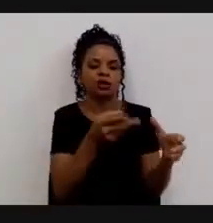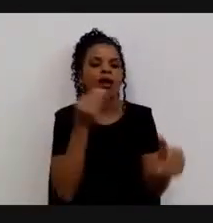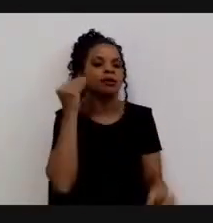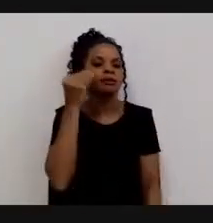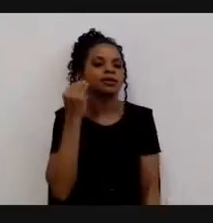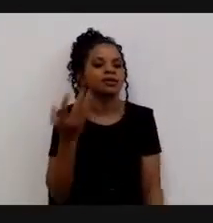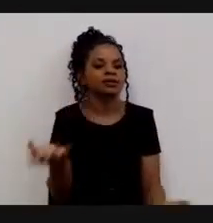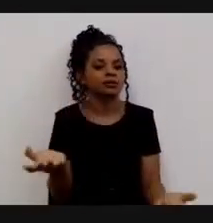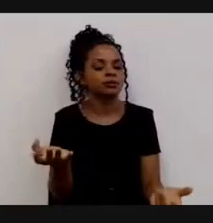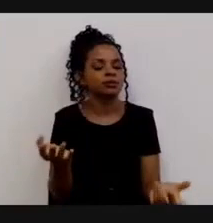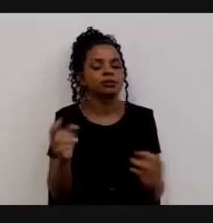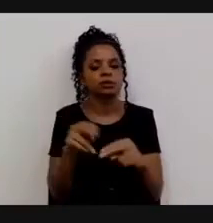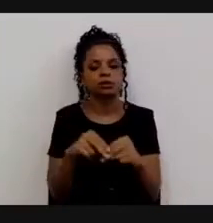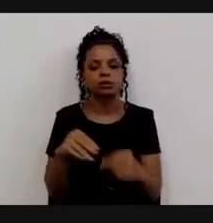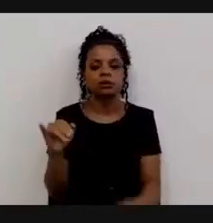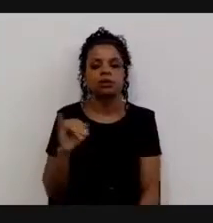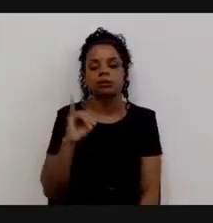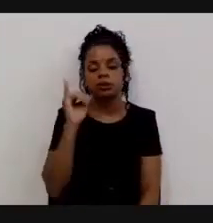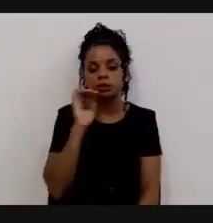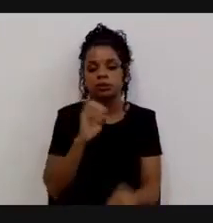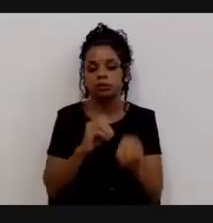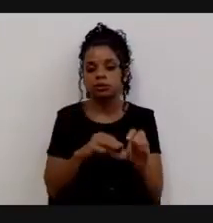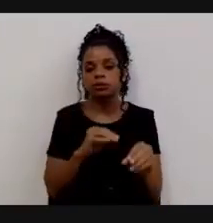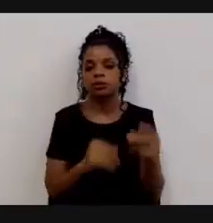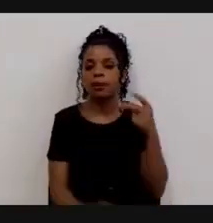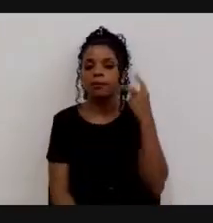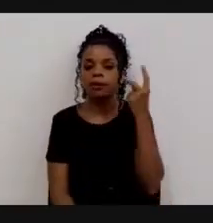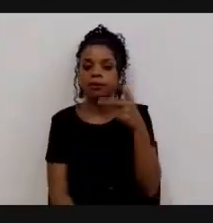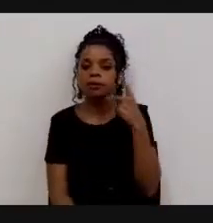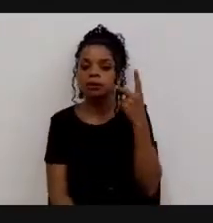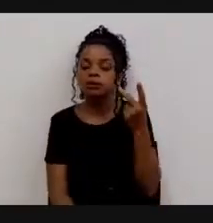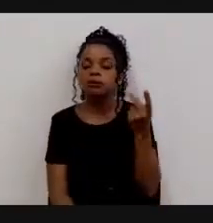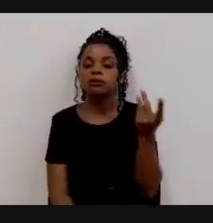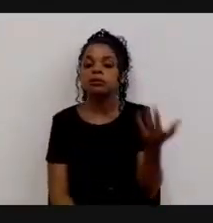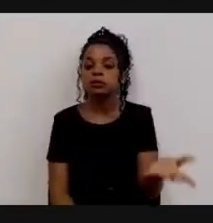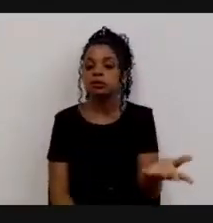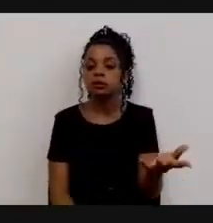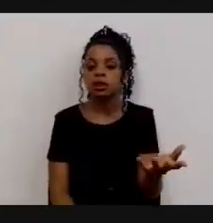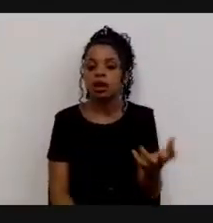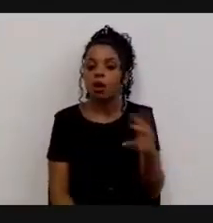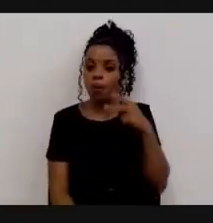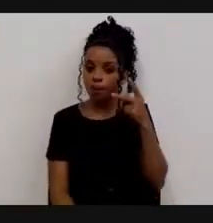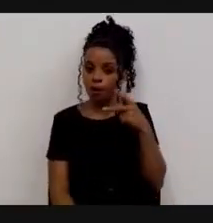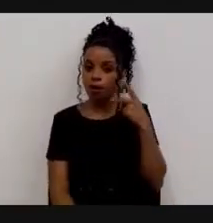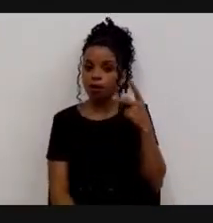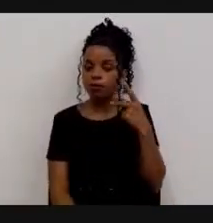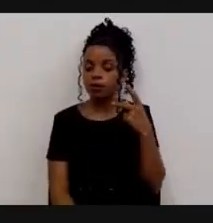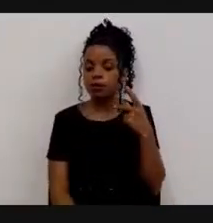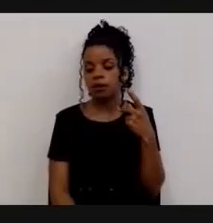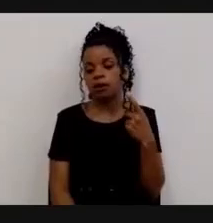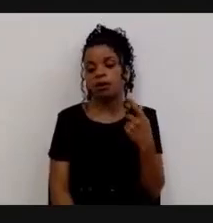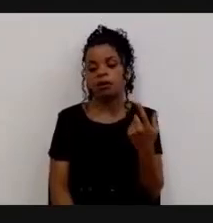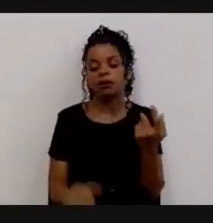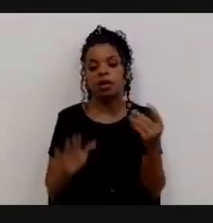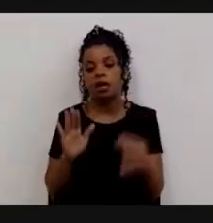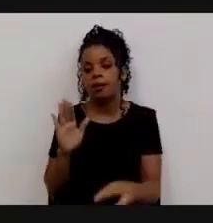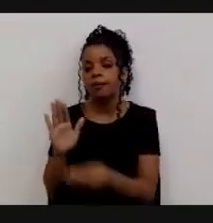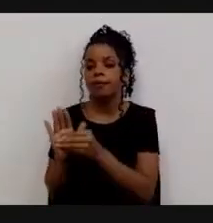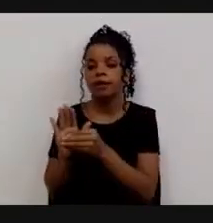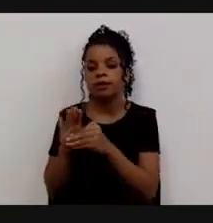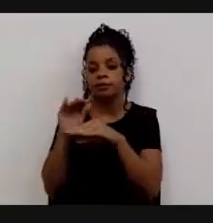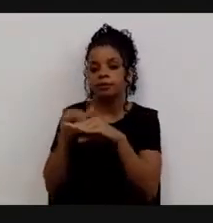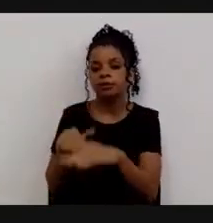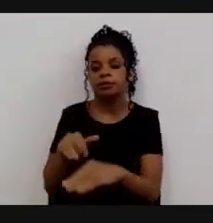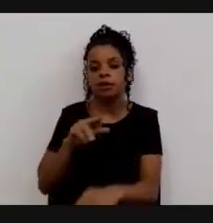é tão importante a educação política. Quando o parlamentar manda uma emenda impositiva, não é para conseguir voto, é para... né, a emenda impositiva